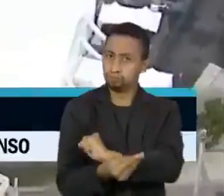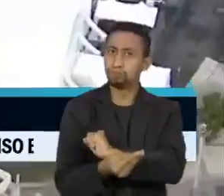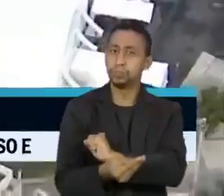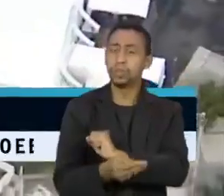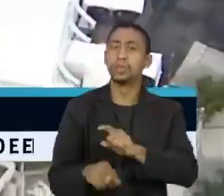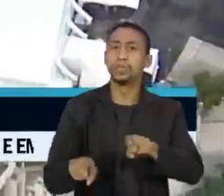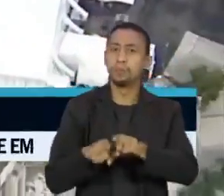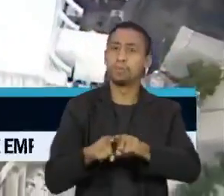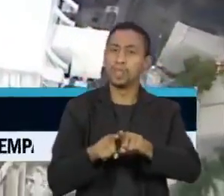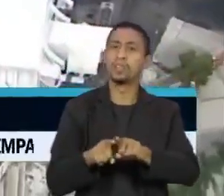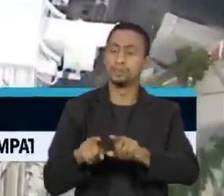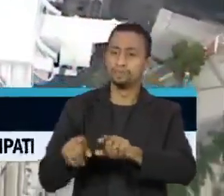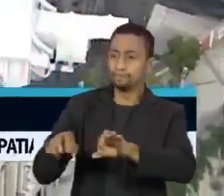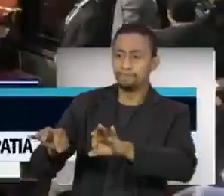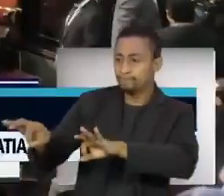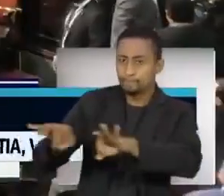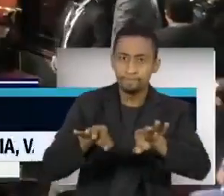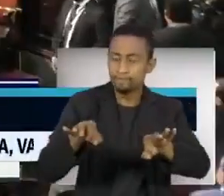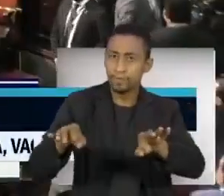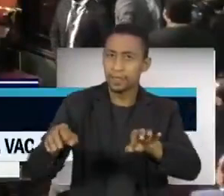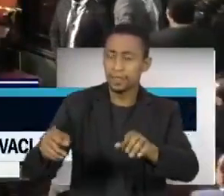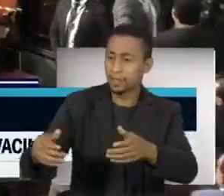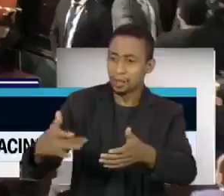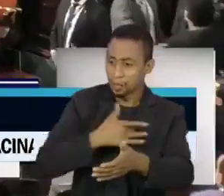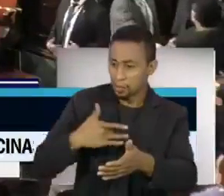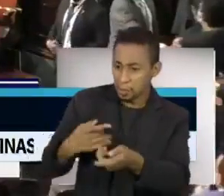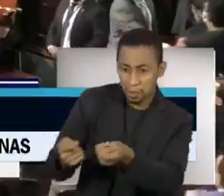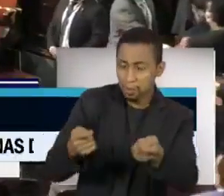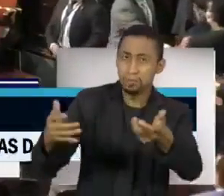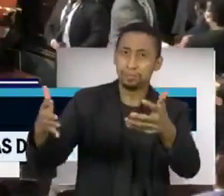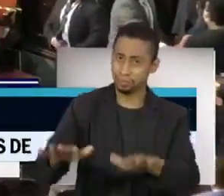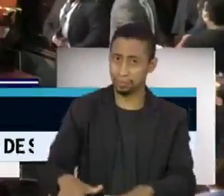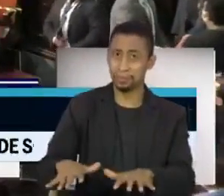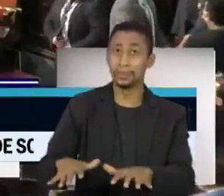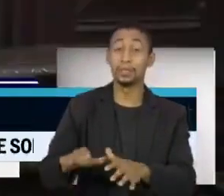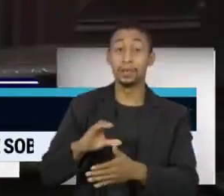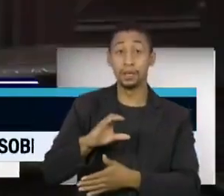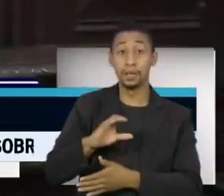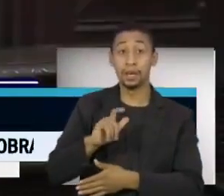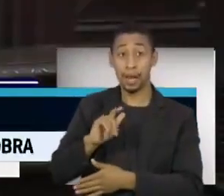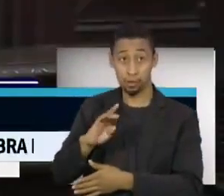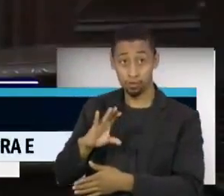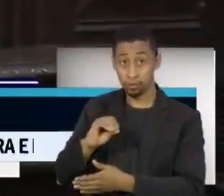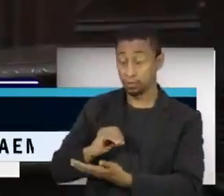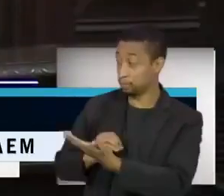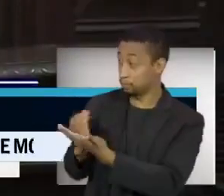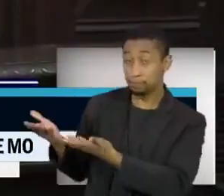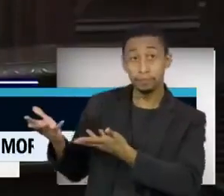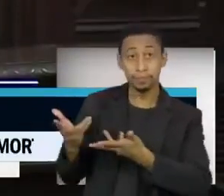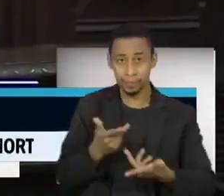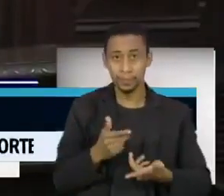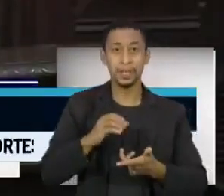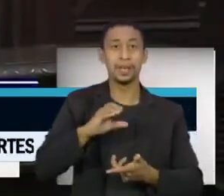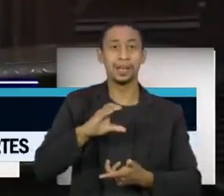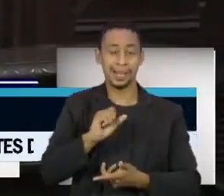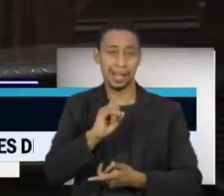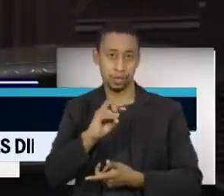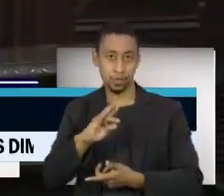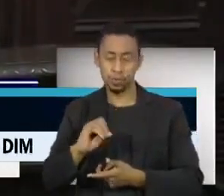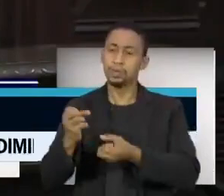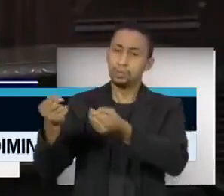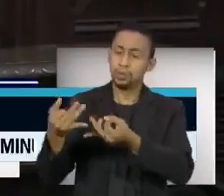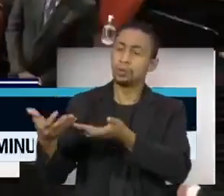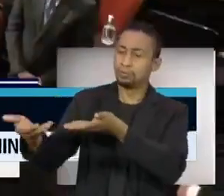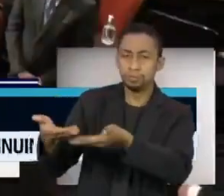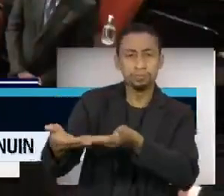ações de combate à crise sanitária no estado. No ato de posse, Castro destacou a importância do diálogo como forma de pacificar o